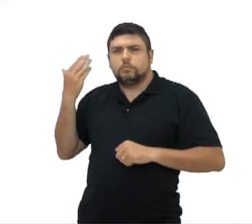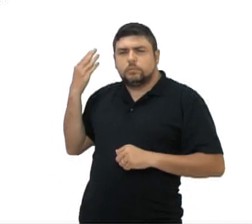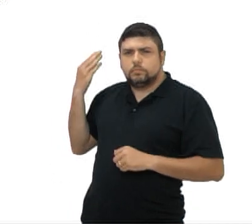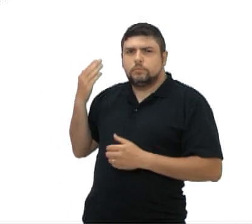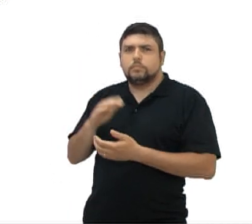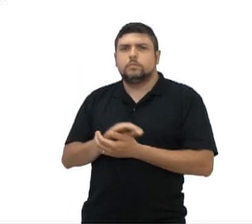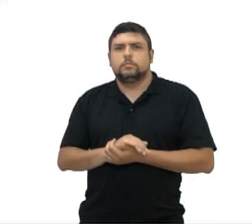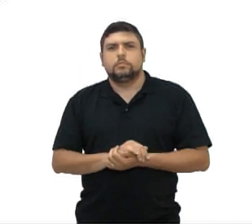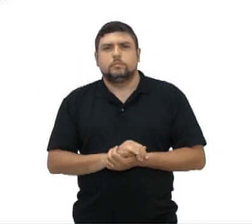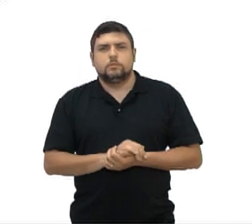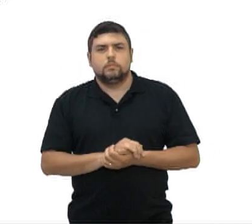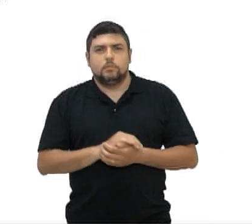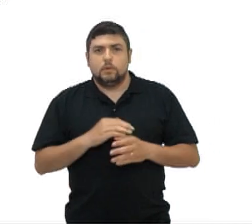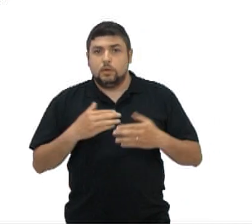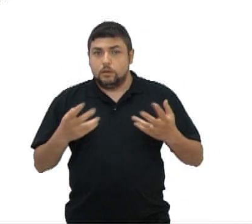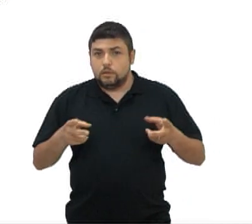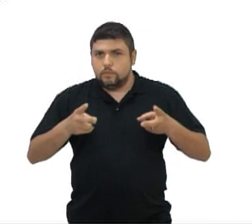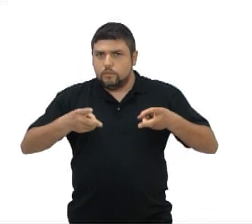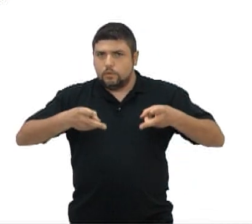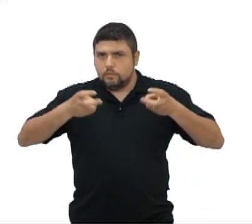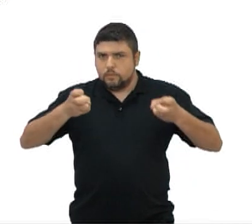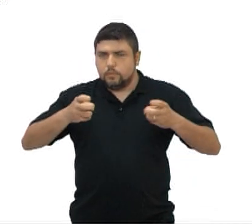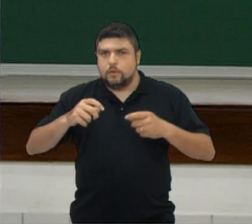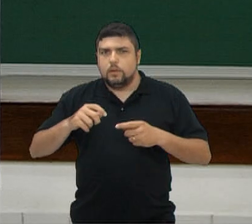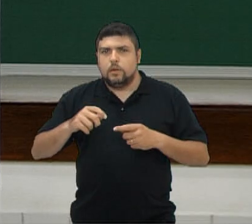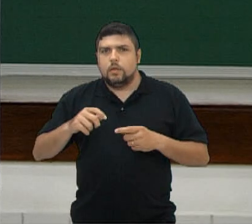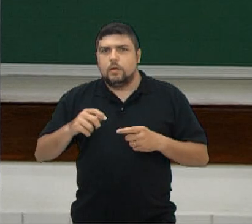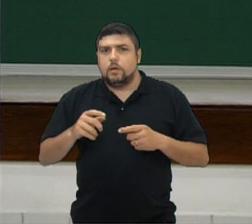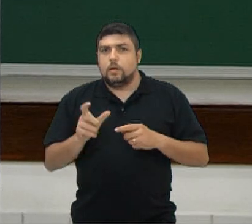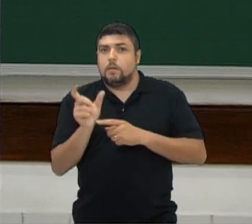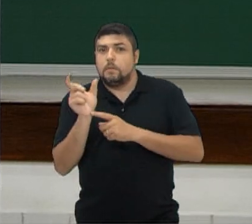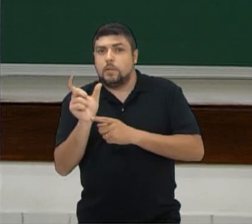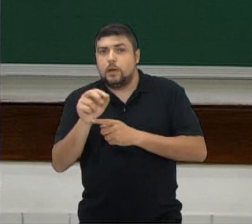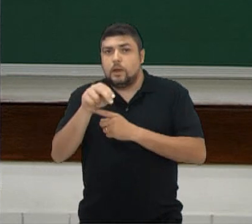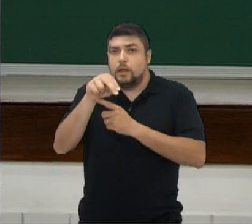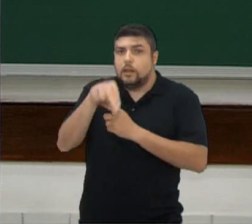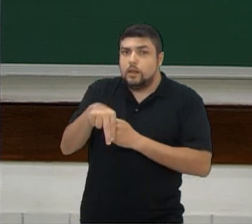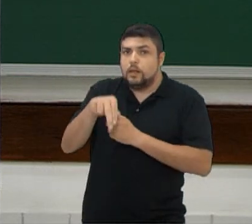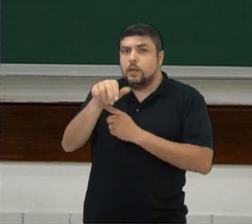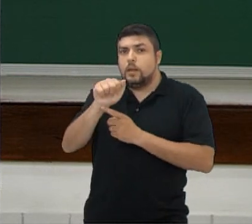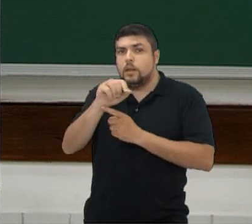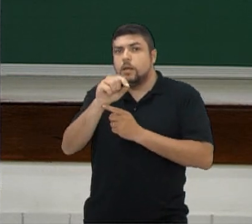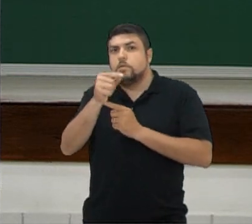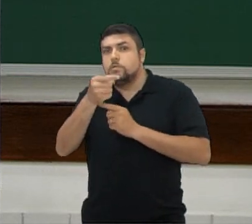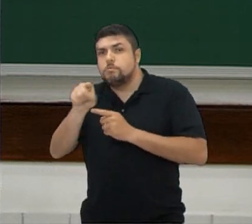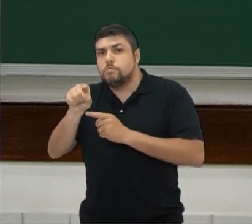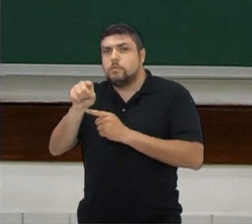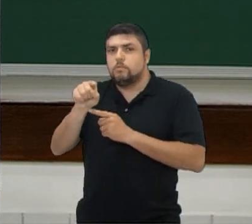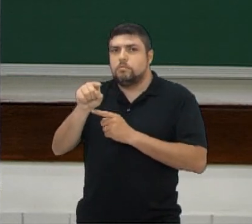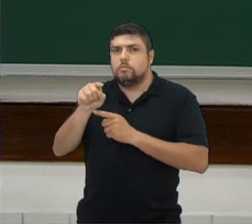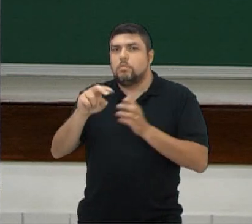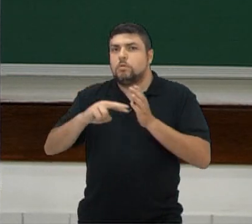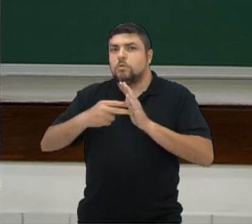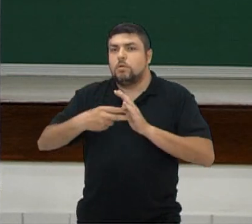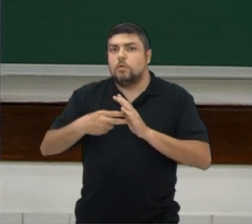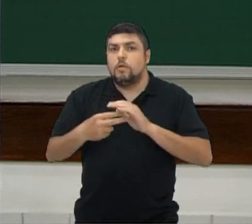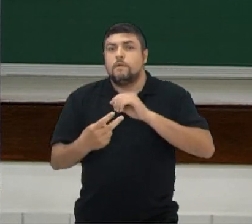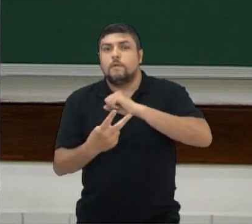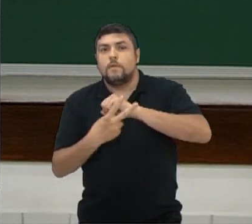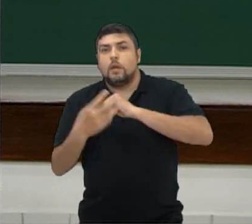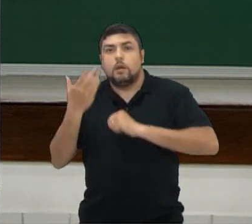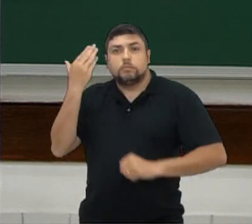perfeito? Então, observe que está em negrito, né, a palavra não, né? Qual das frases não traz os verbos no passado?